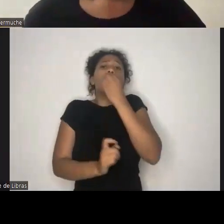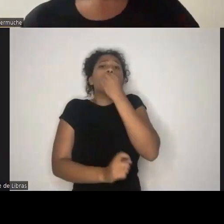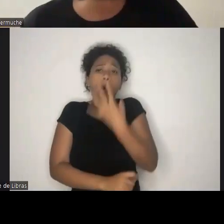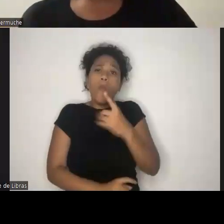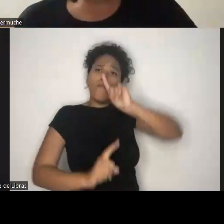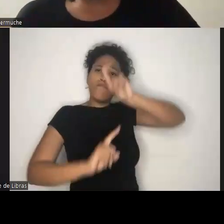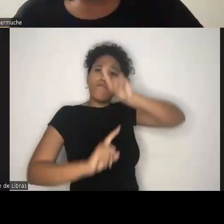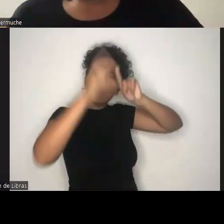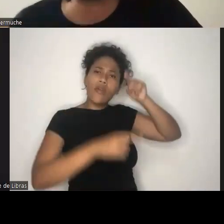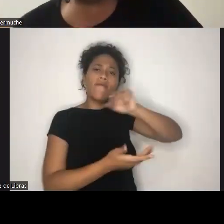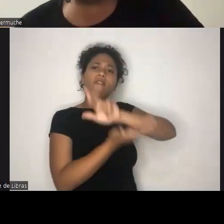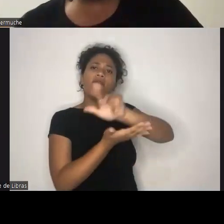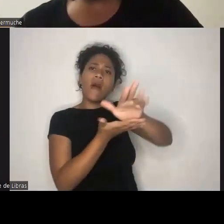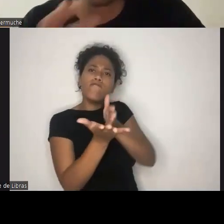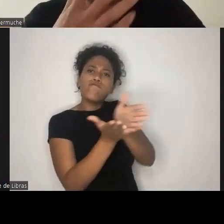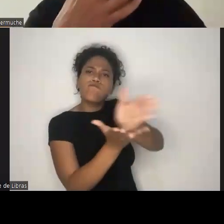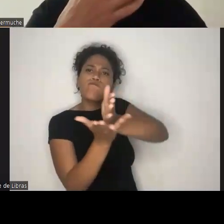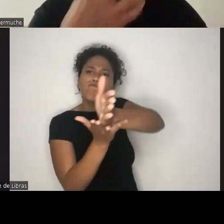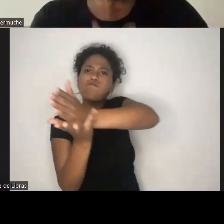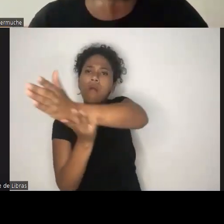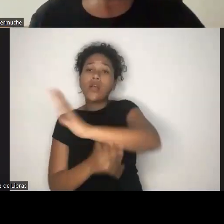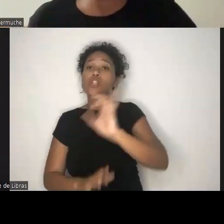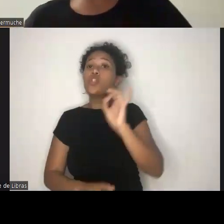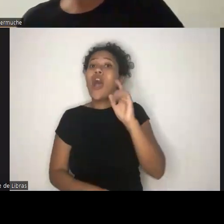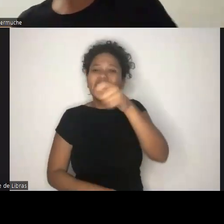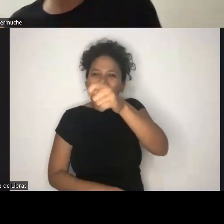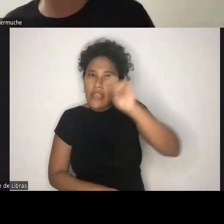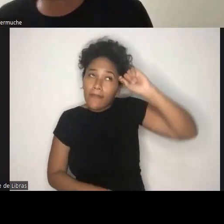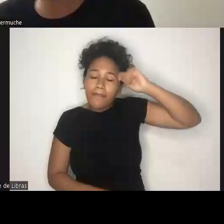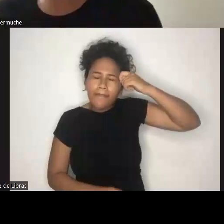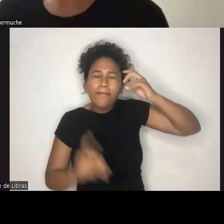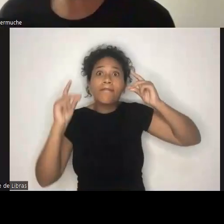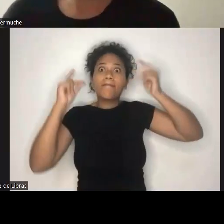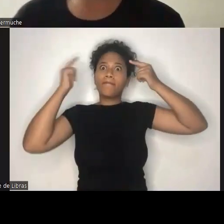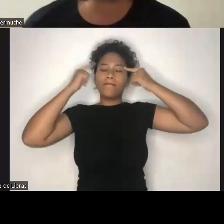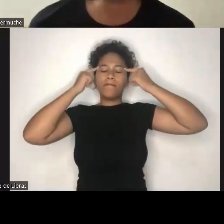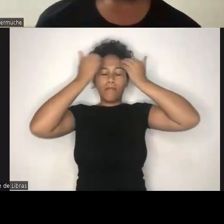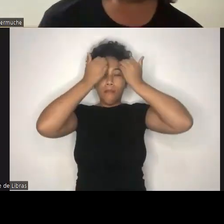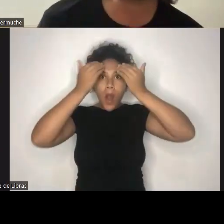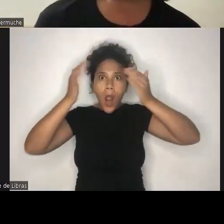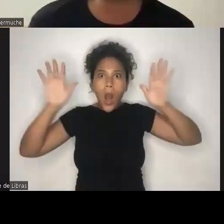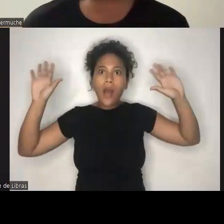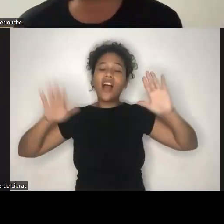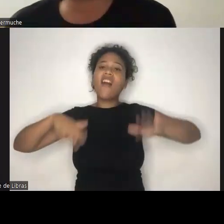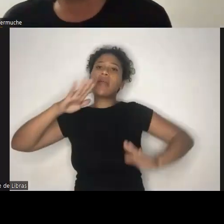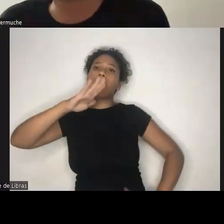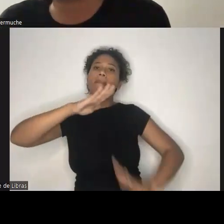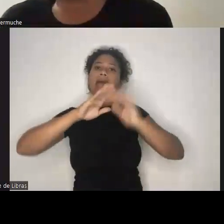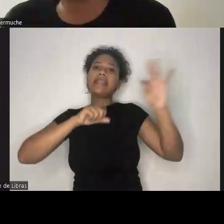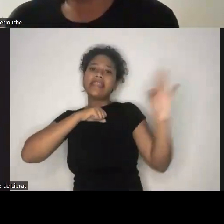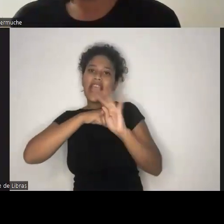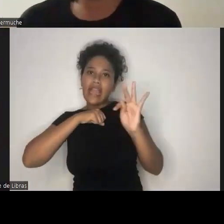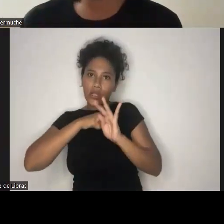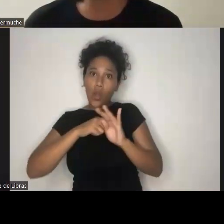criador em várias outras coisas É só virar uma chave é que muitas vezes é uma barreira técnica uma barreira de